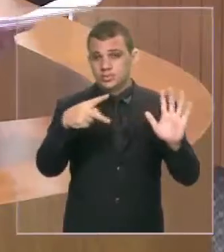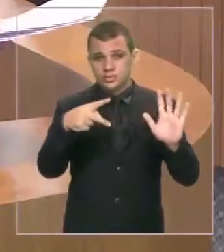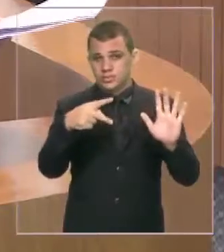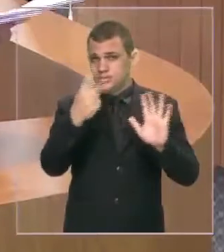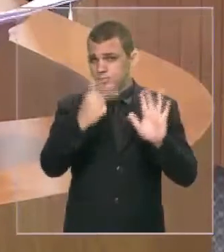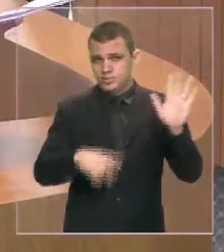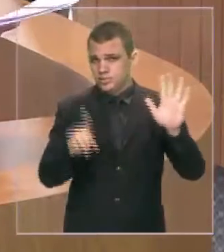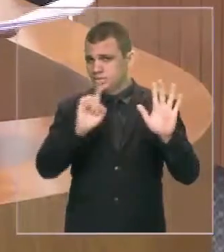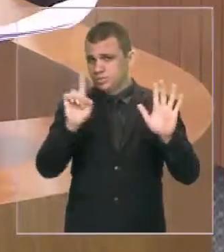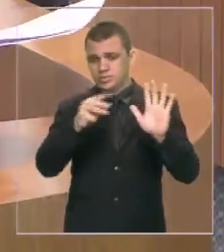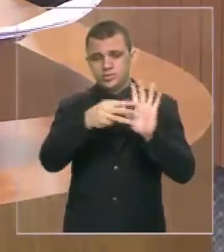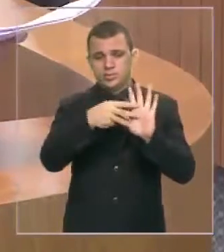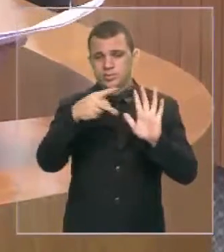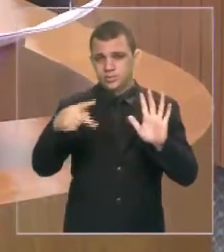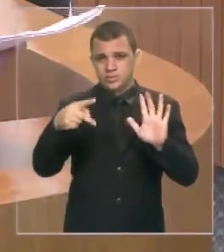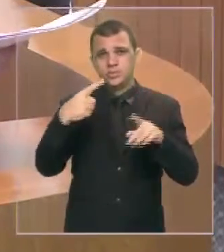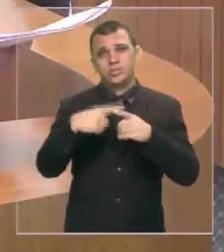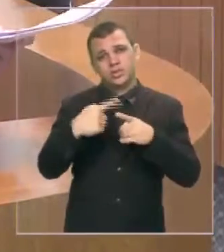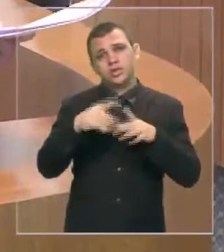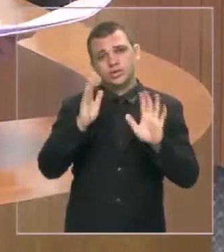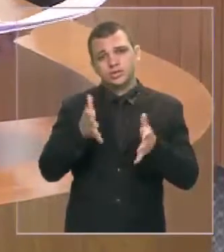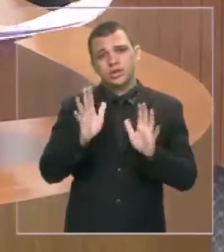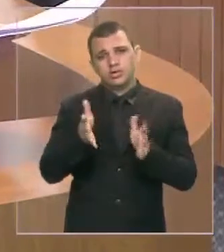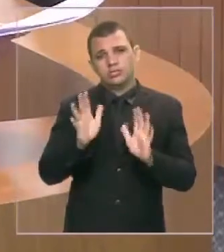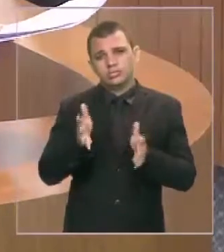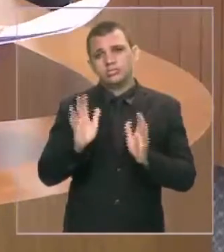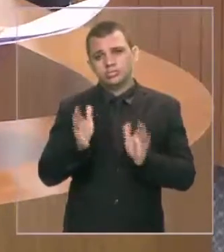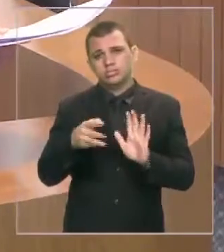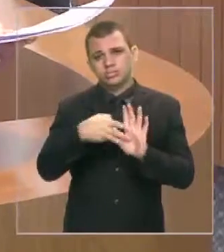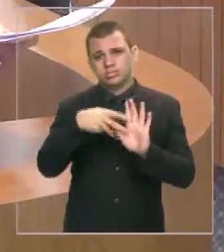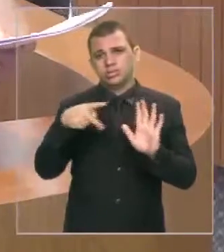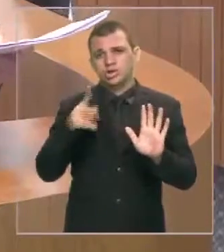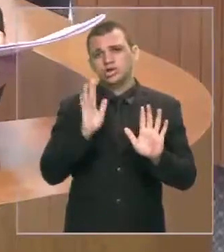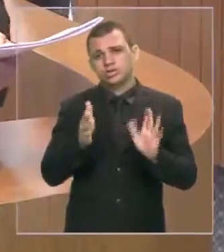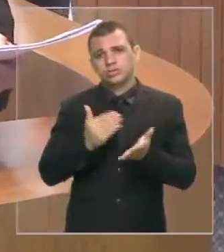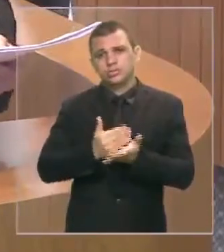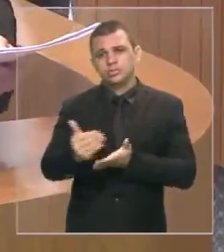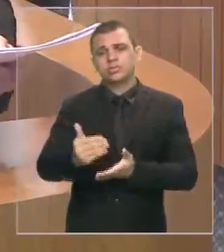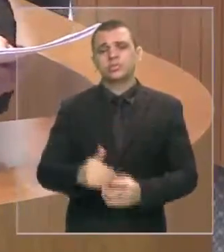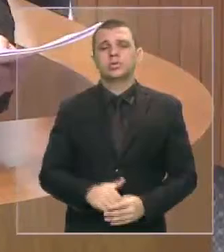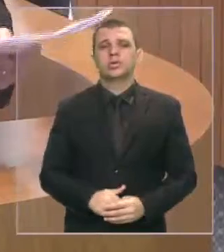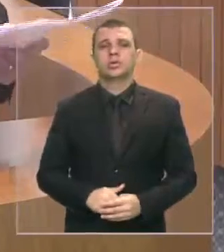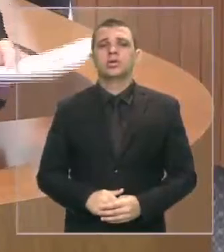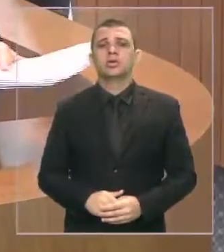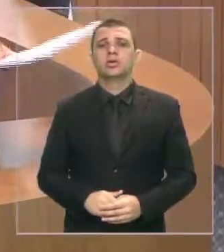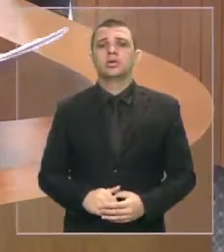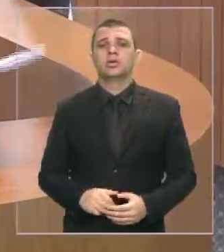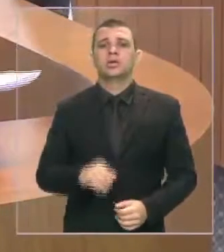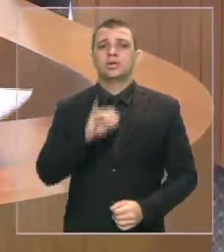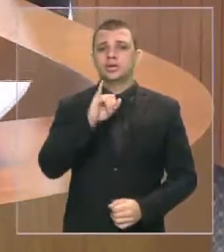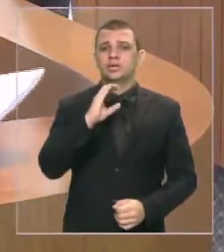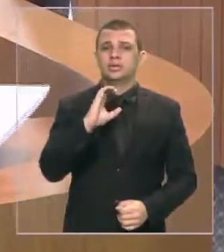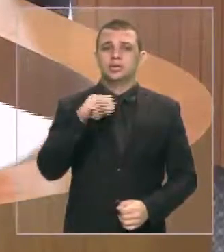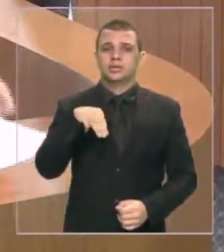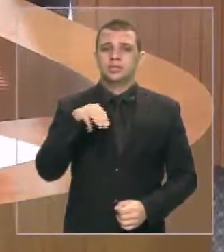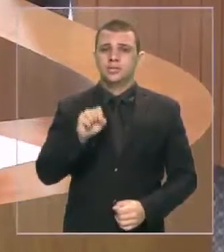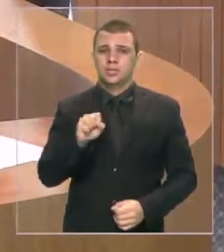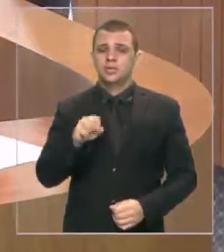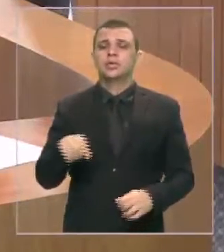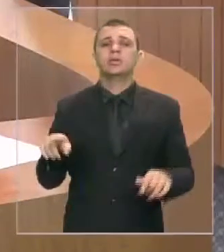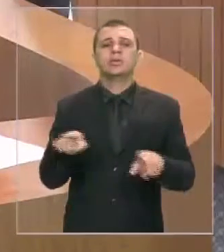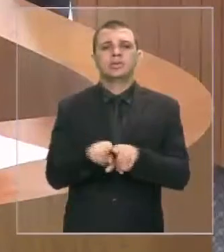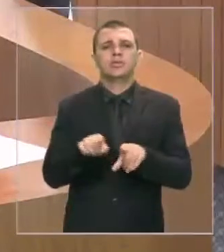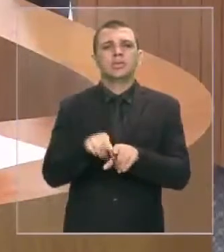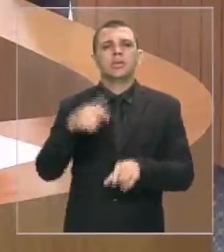em vigor, a medida provisória, quando ela é editada, ela já entra em vigor. do ICMS e a outra medida que nós